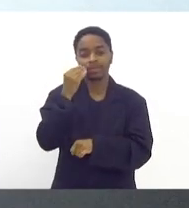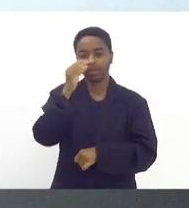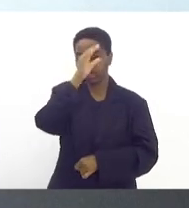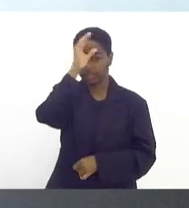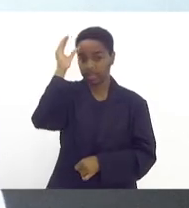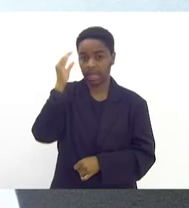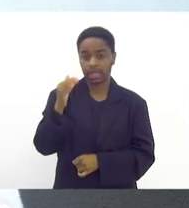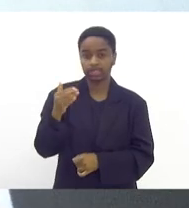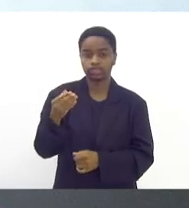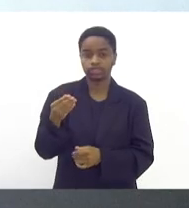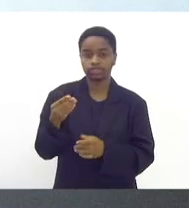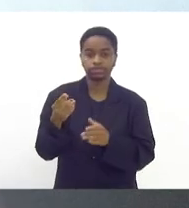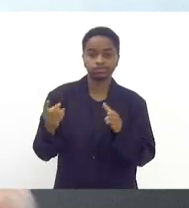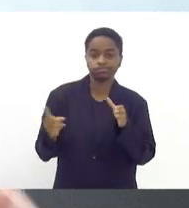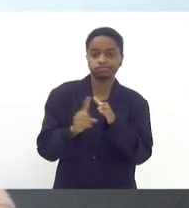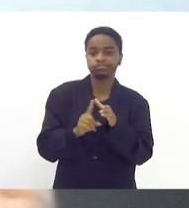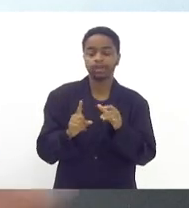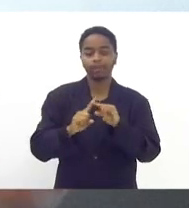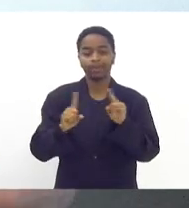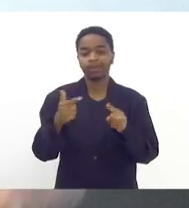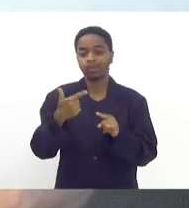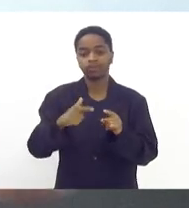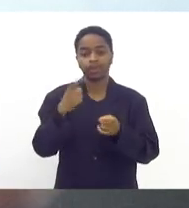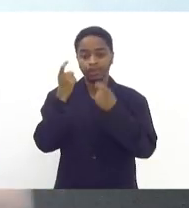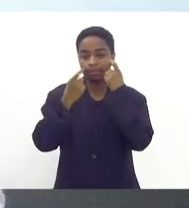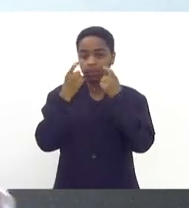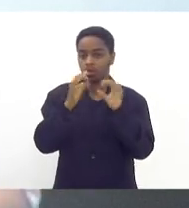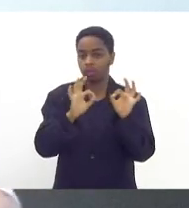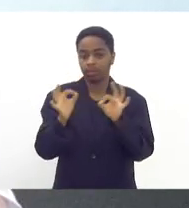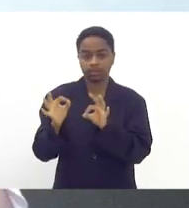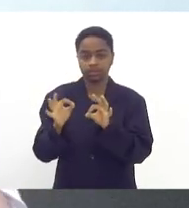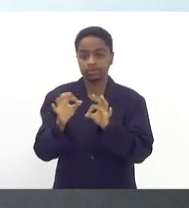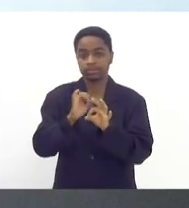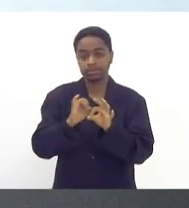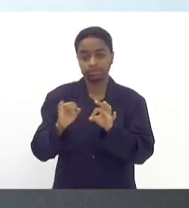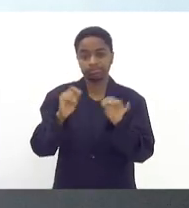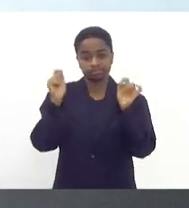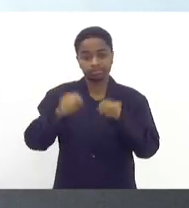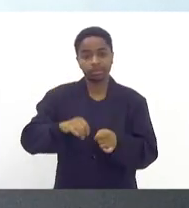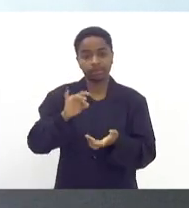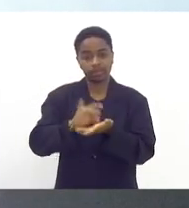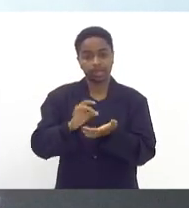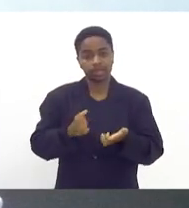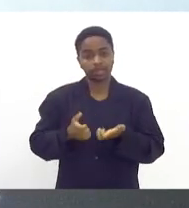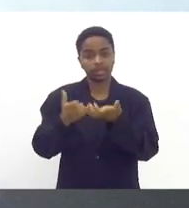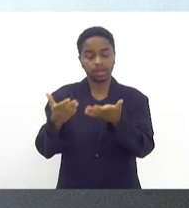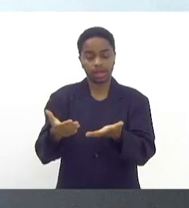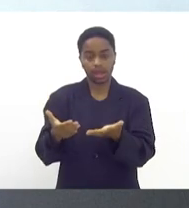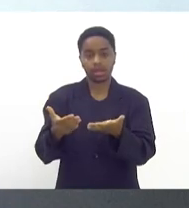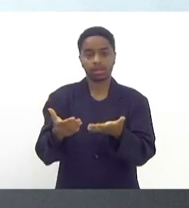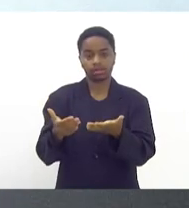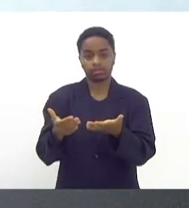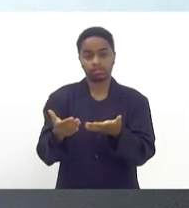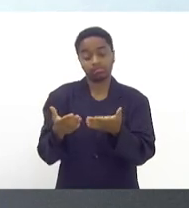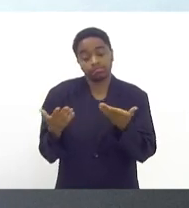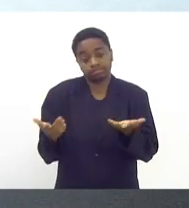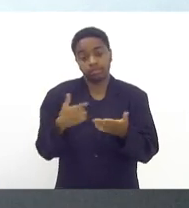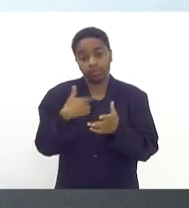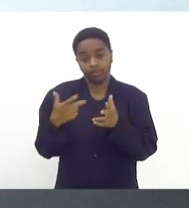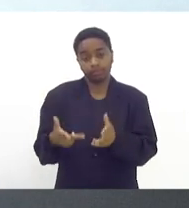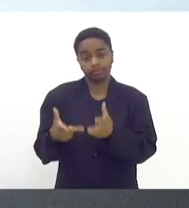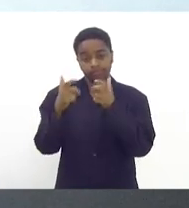cliente sem se preocupar na retaguarda deles mesmos de saber ou não se podem oferecer aquele produto eu vejo isso como uma clara